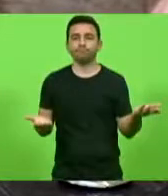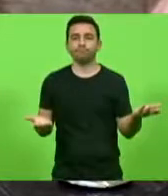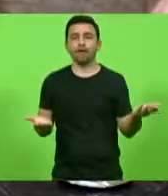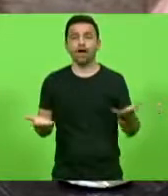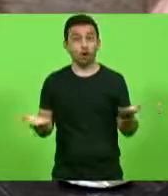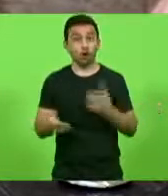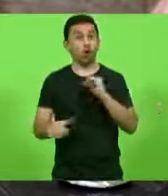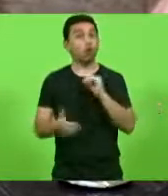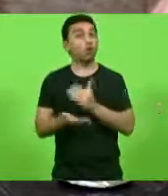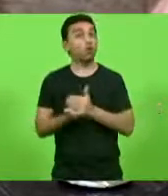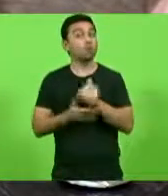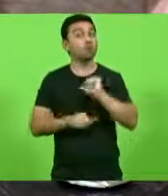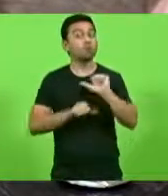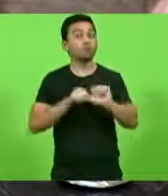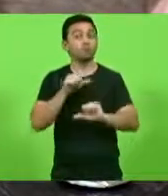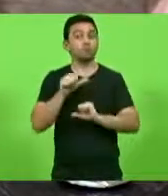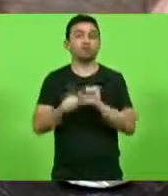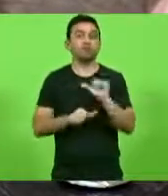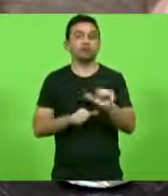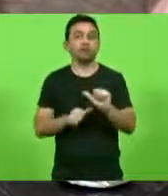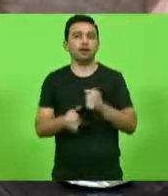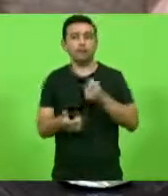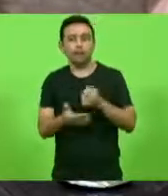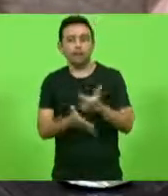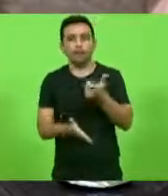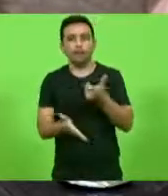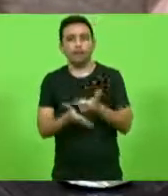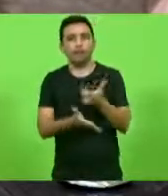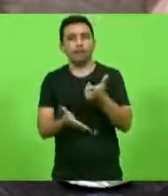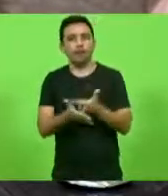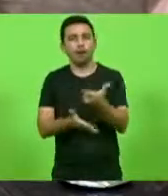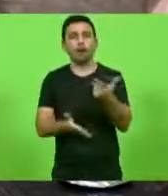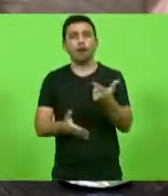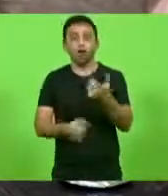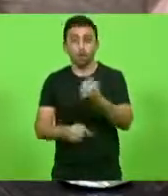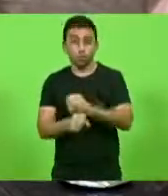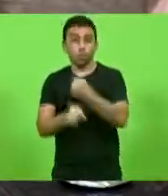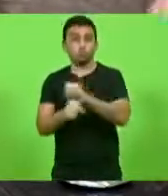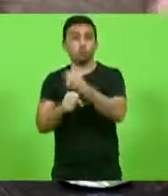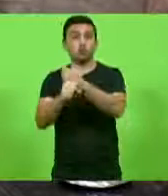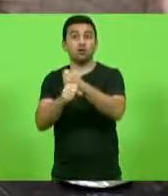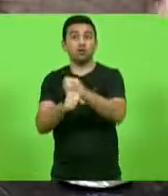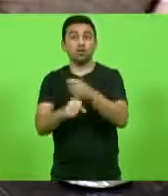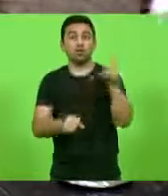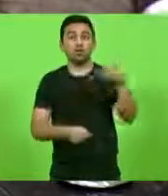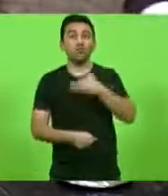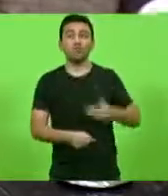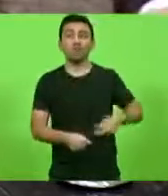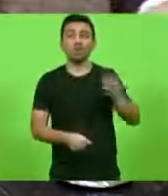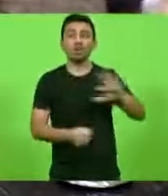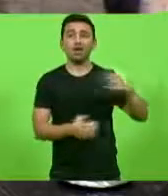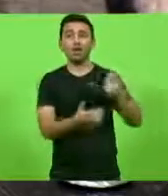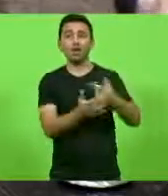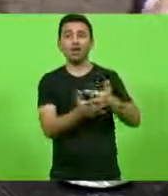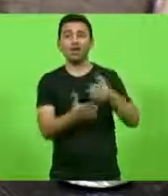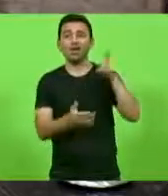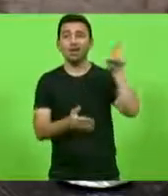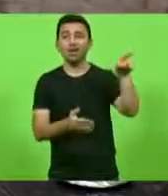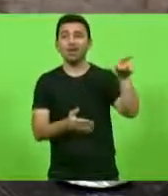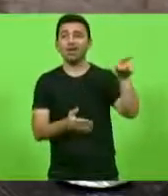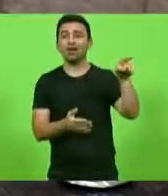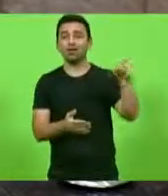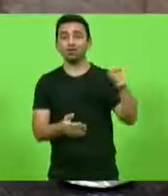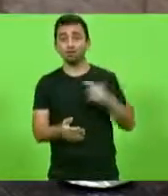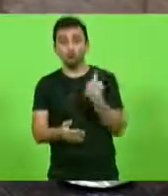isso. Nós estamos começando a pagar as obras que deveriam ser do governo federal aqui também. Ou seja, nós estamos